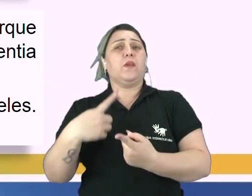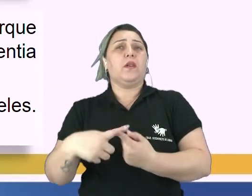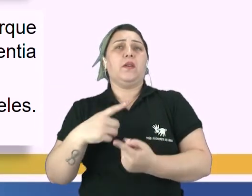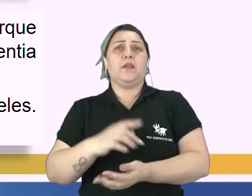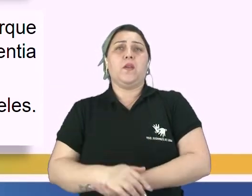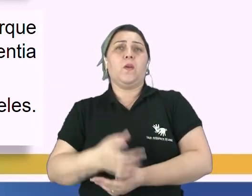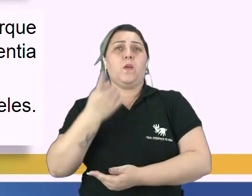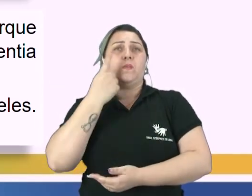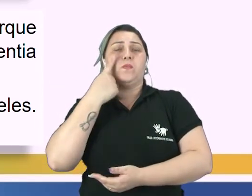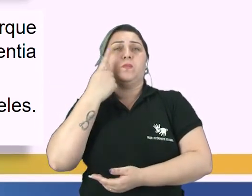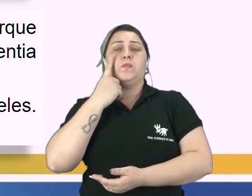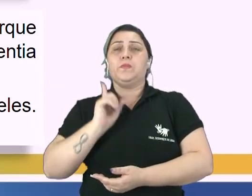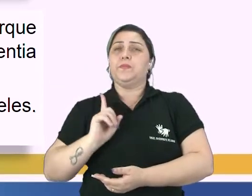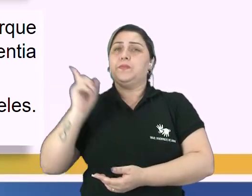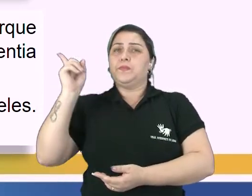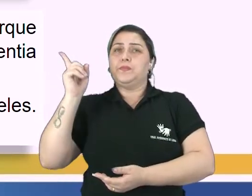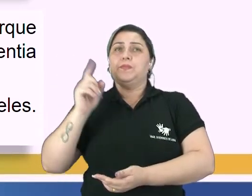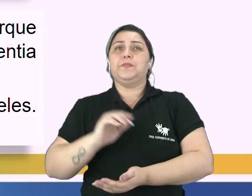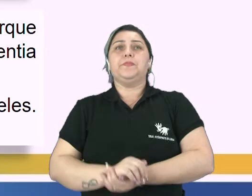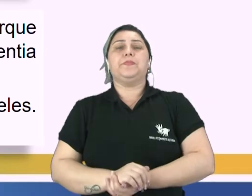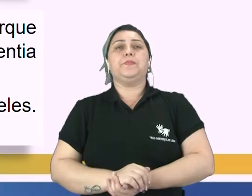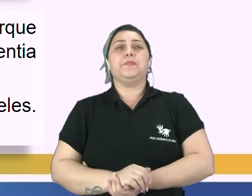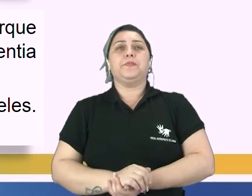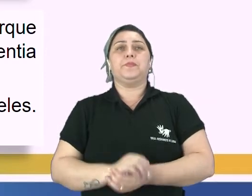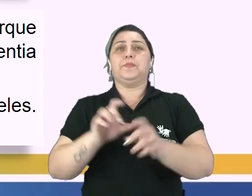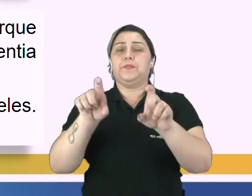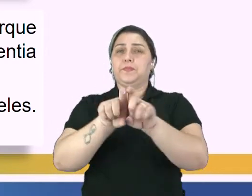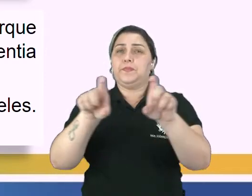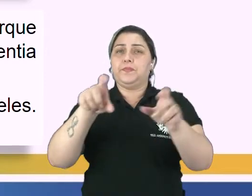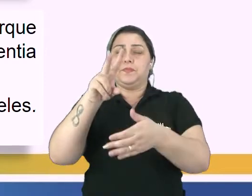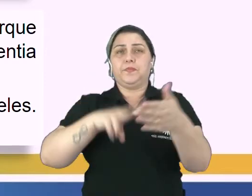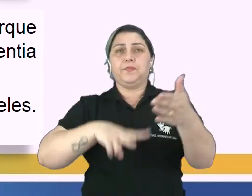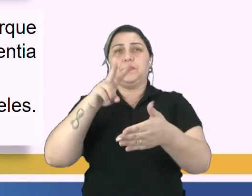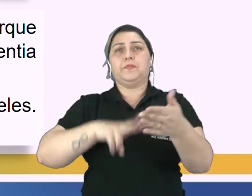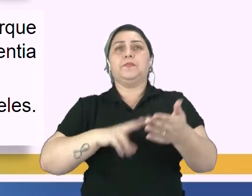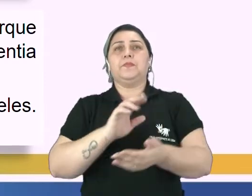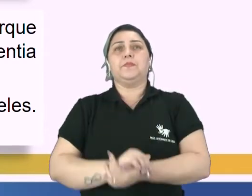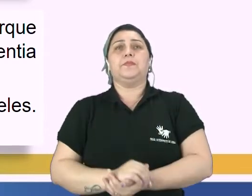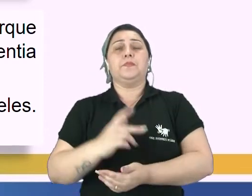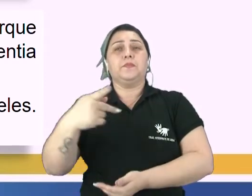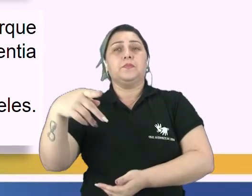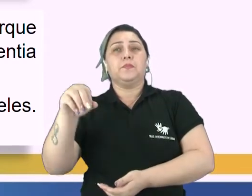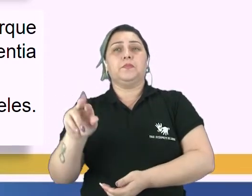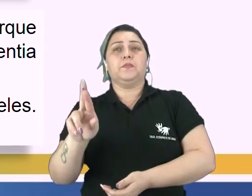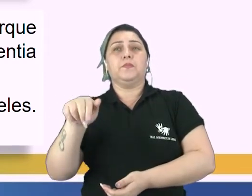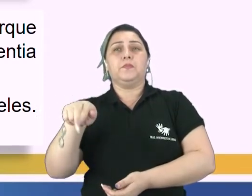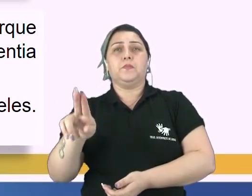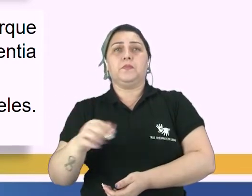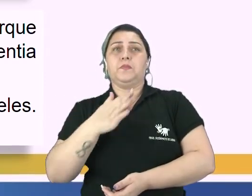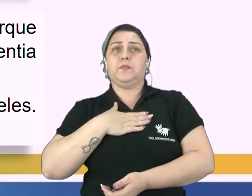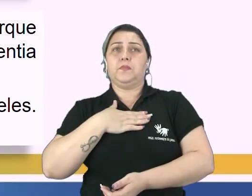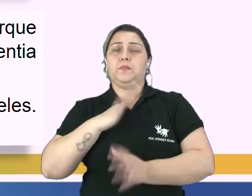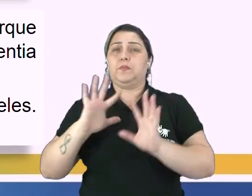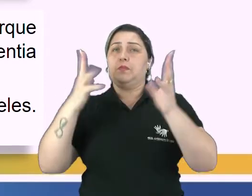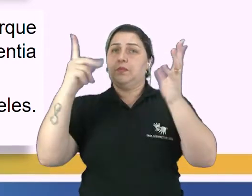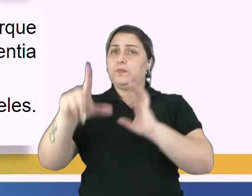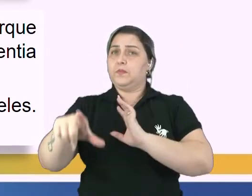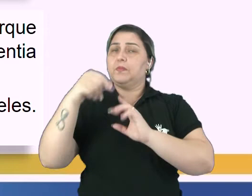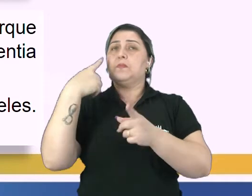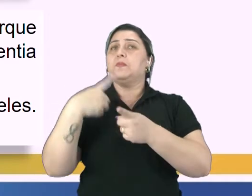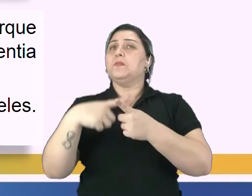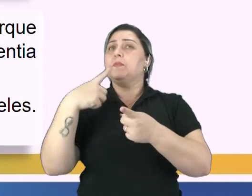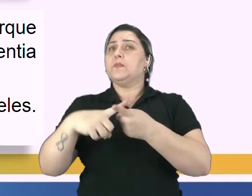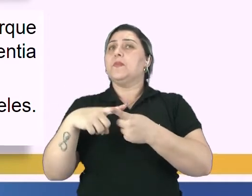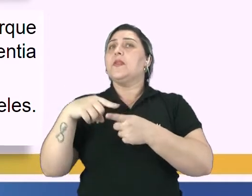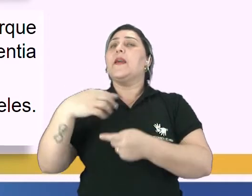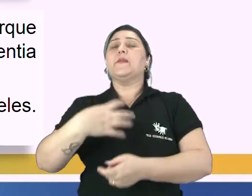Olha só, gente, um trecho retirado do fragmento que eu li de Memórias Literárias. A minha festa preferida, porque era ali